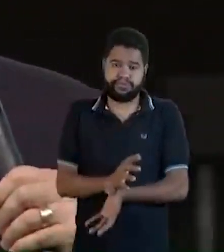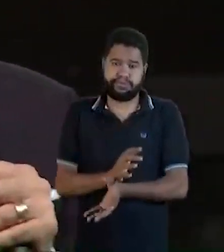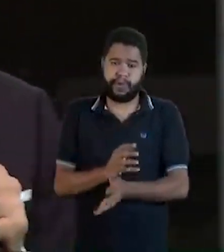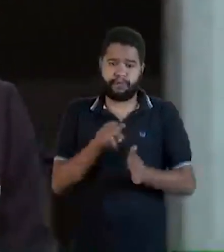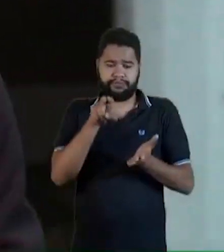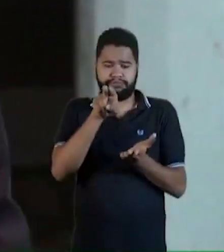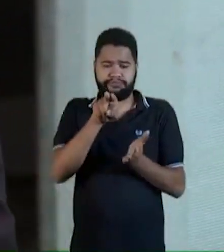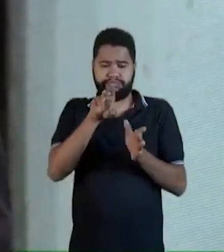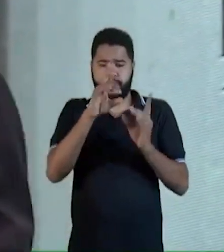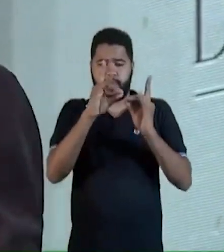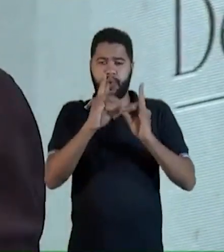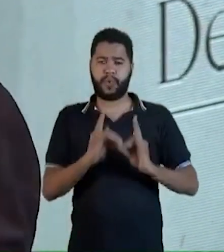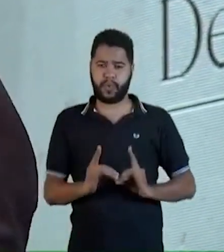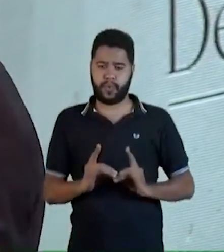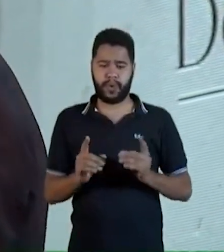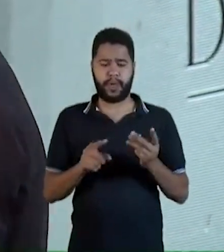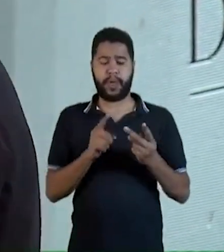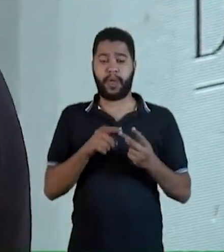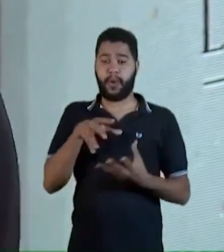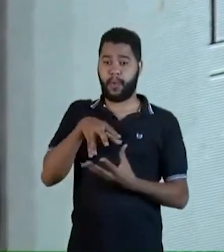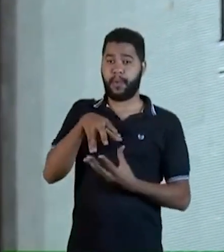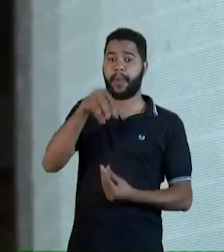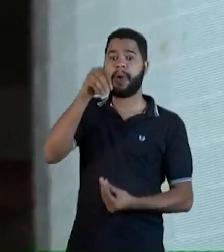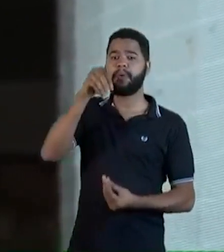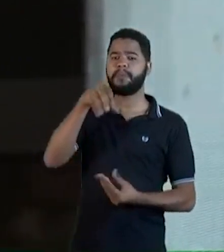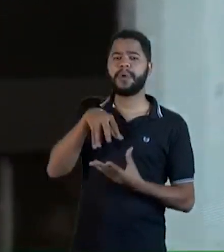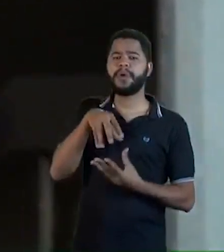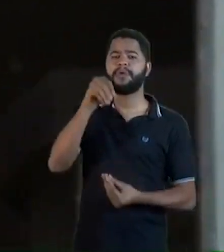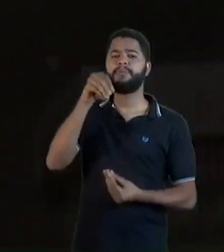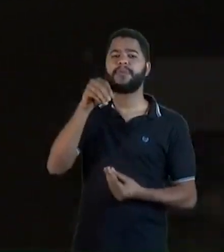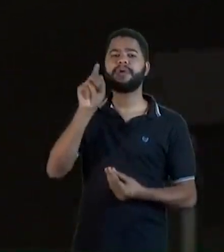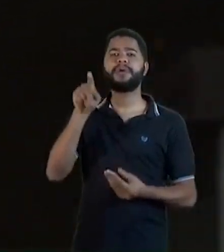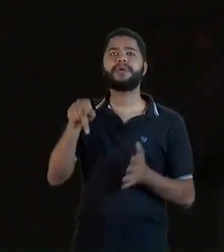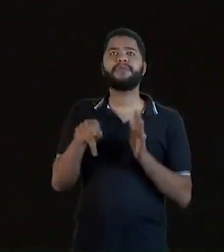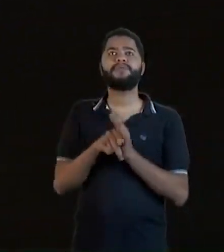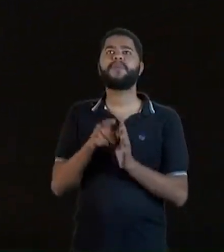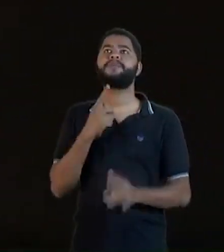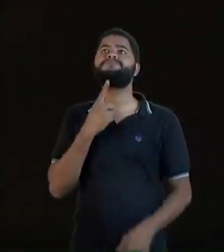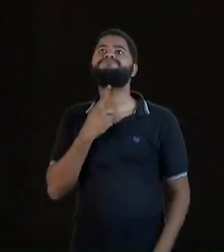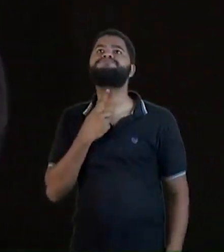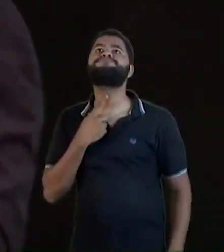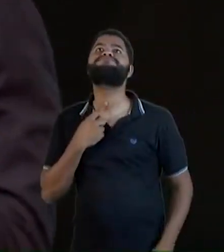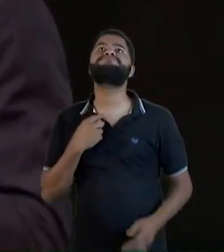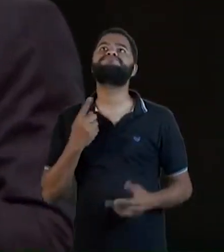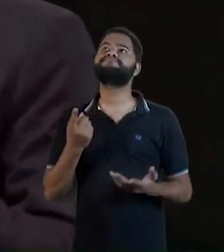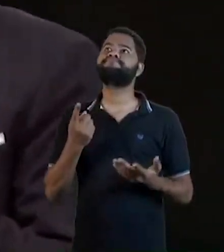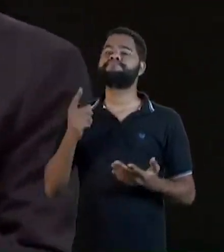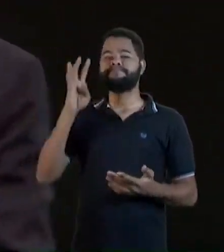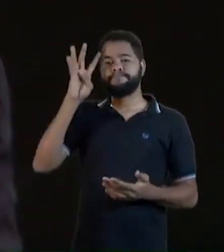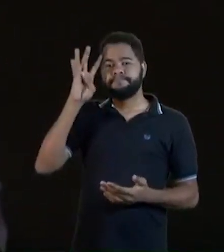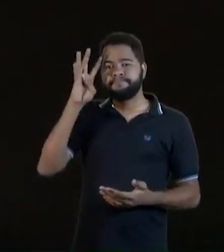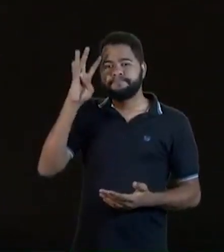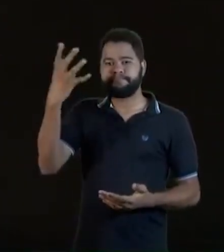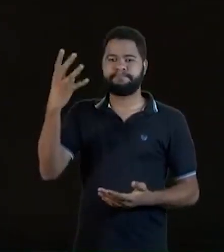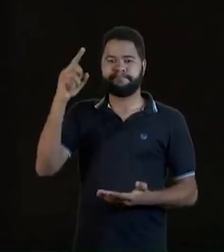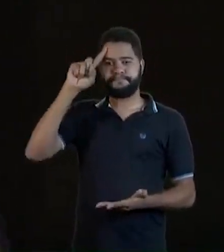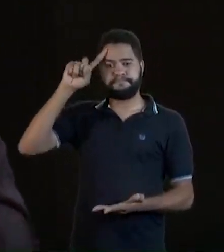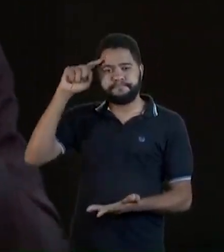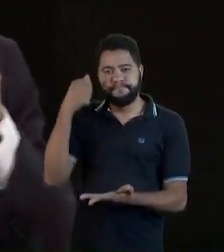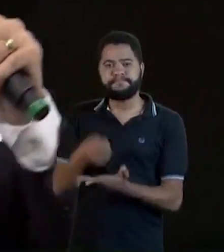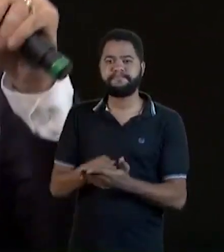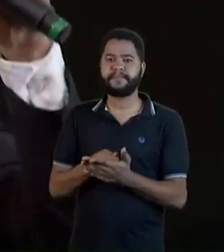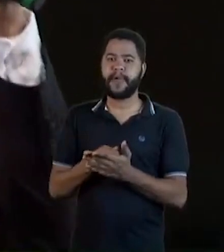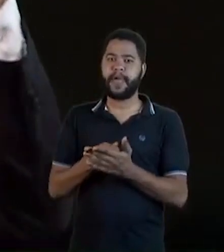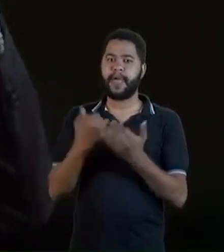terra nós temos uma alma que que a nossa alma é a nossa vontade é a nossa decisão é a nossa psique